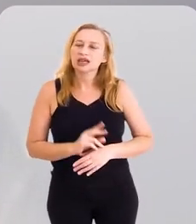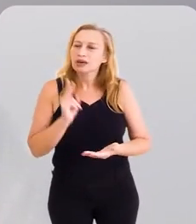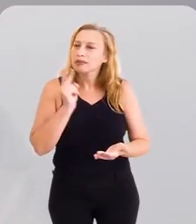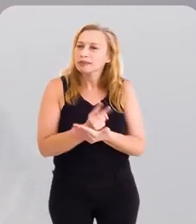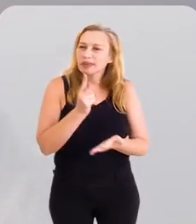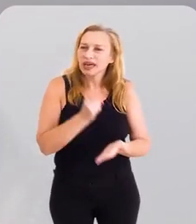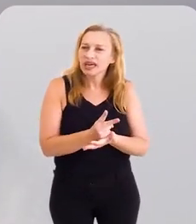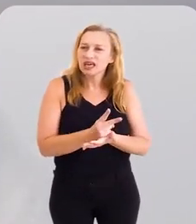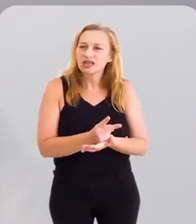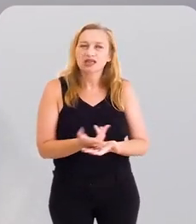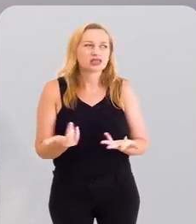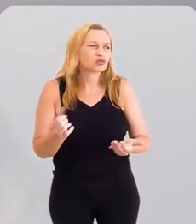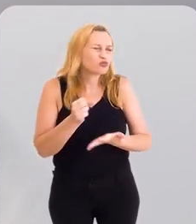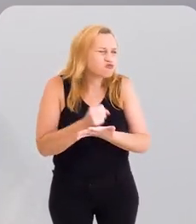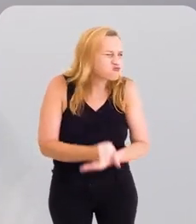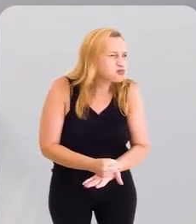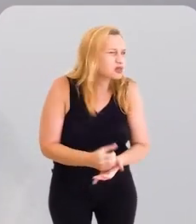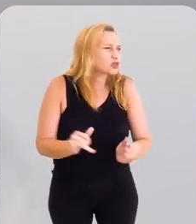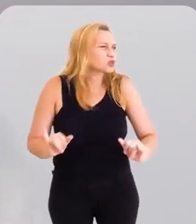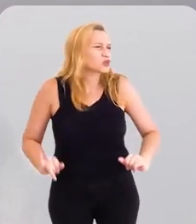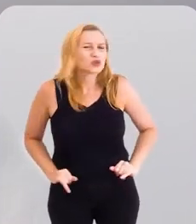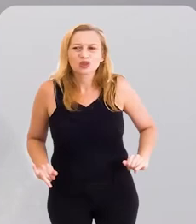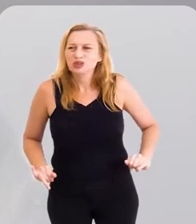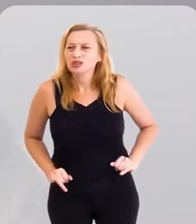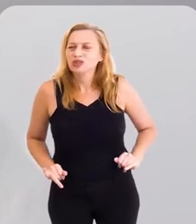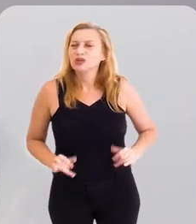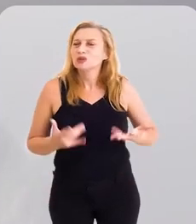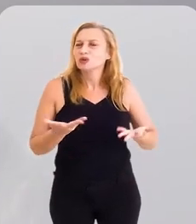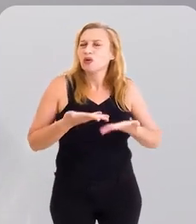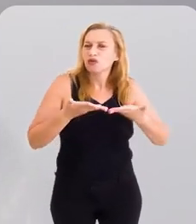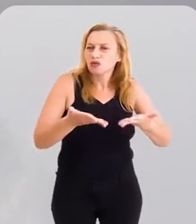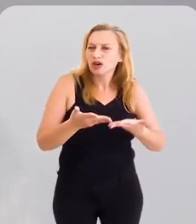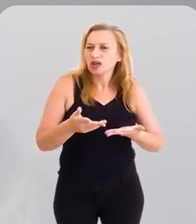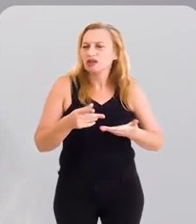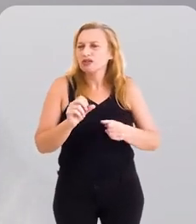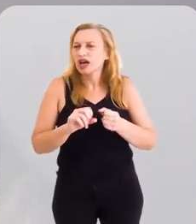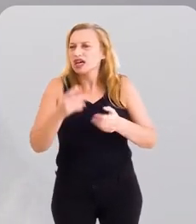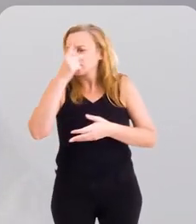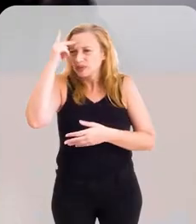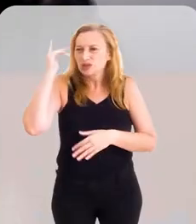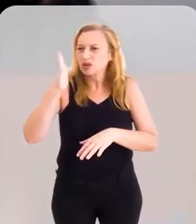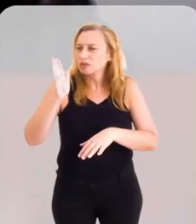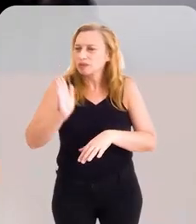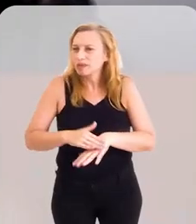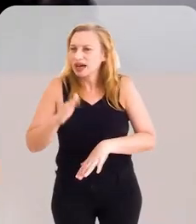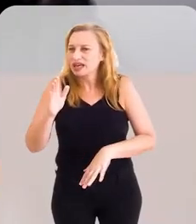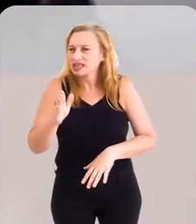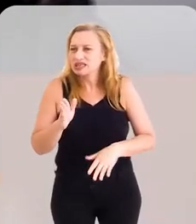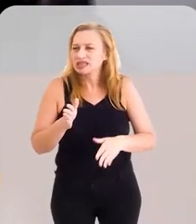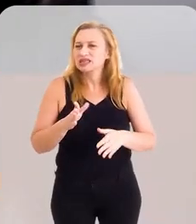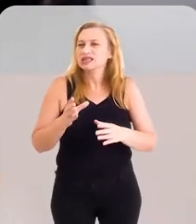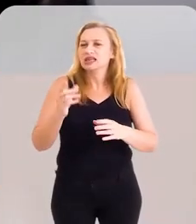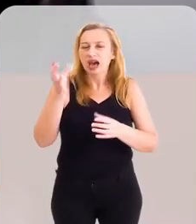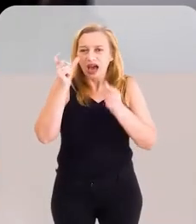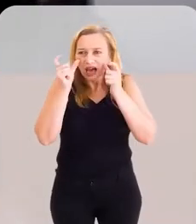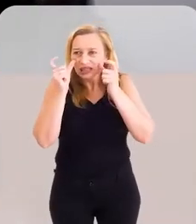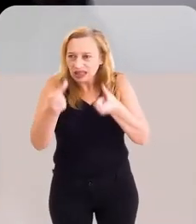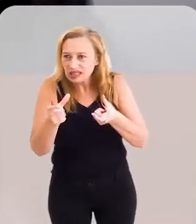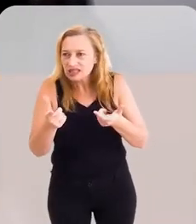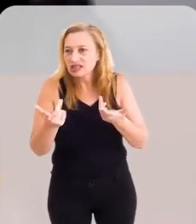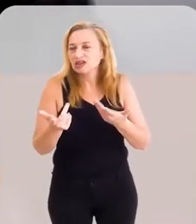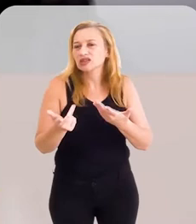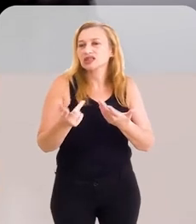muito mais. Mesma carga de coisas, as mesmas ofertas que sempre fizemos. Mas as pessoas mais demandando